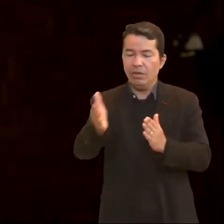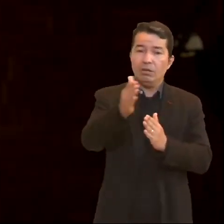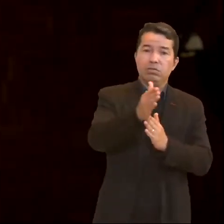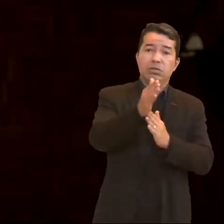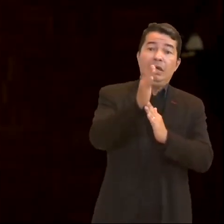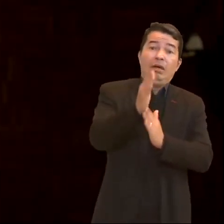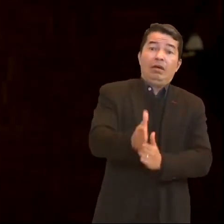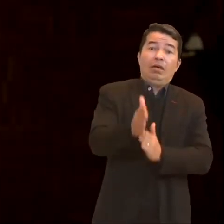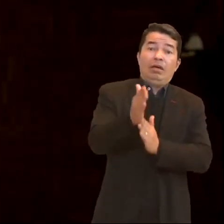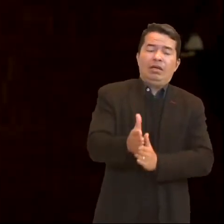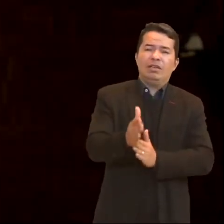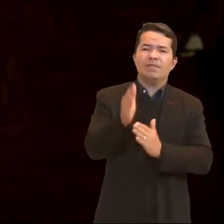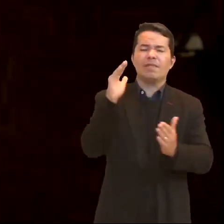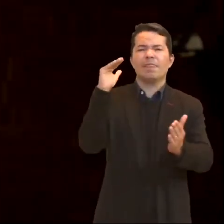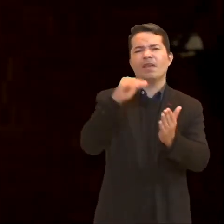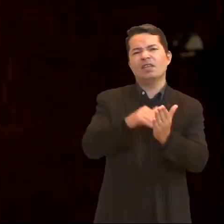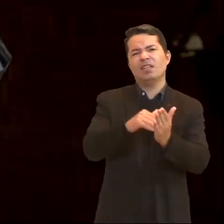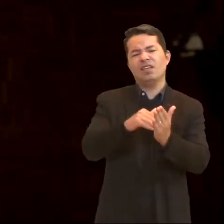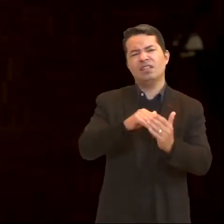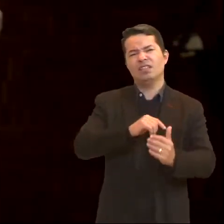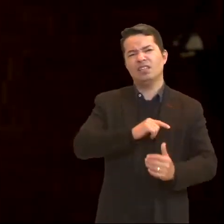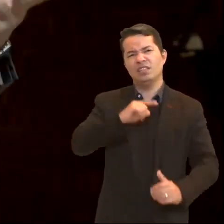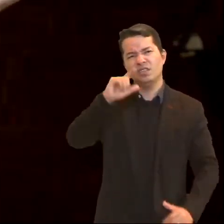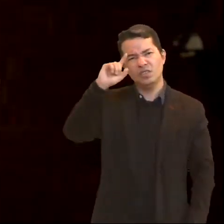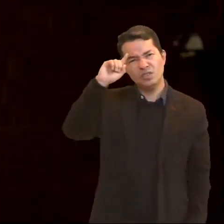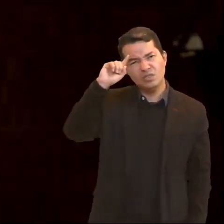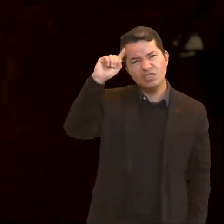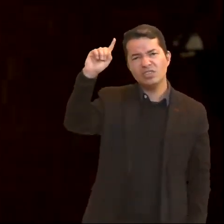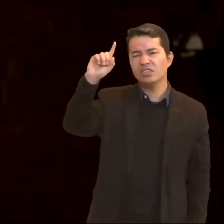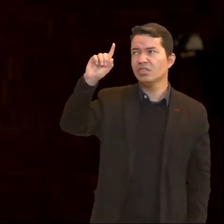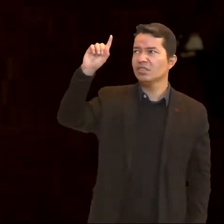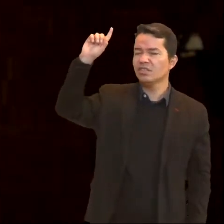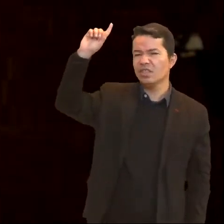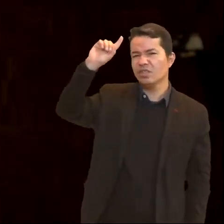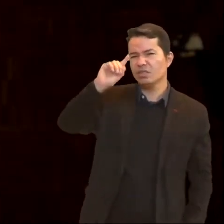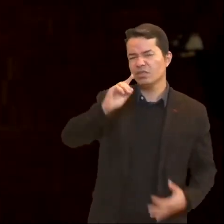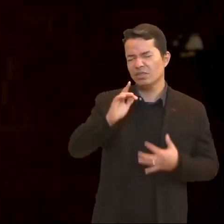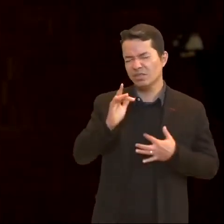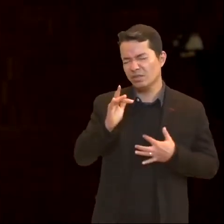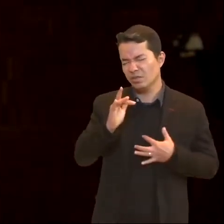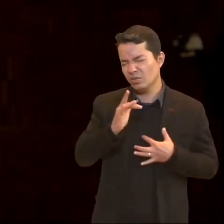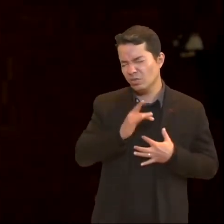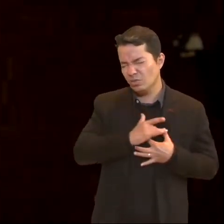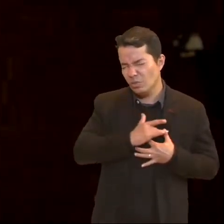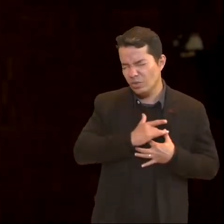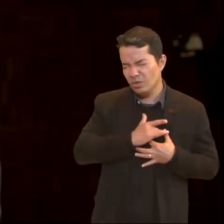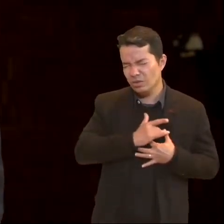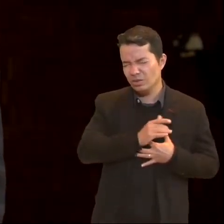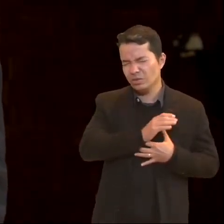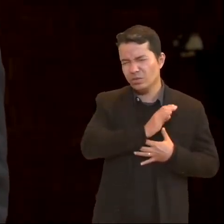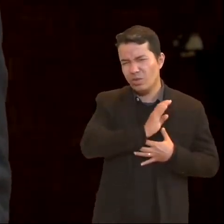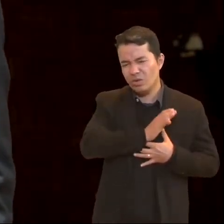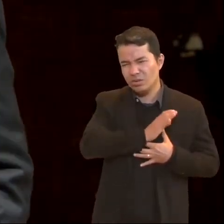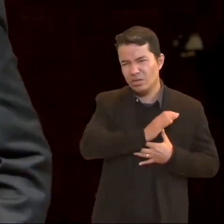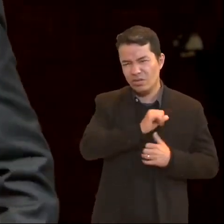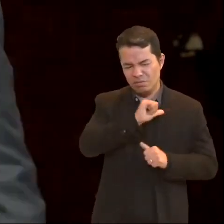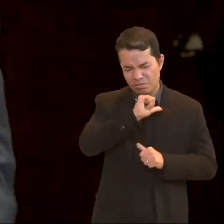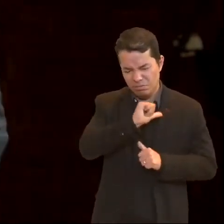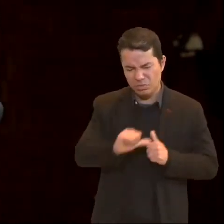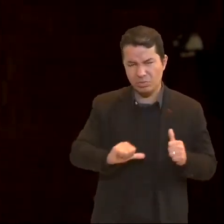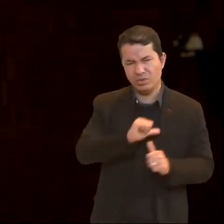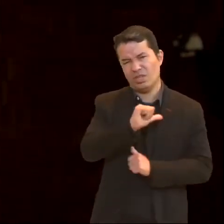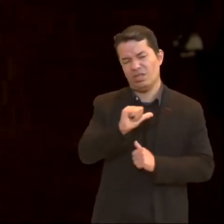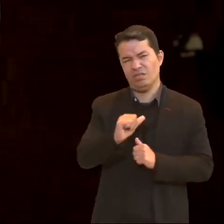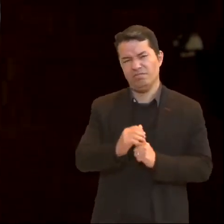caem e levantam, até que Deus possa de fato quebrantar o coração dessas pessoas. Essa semana eu